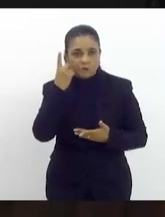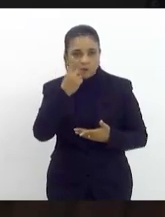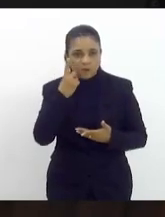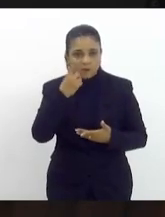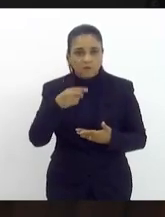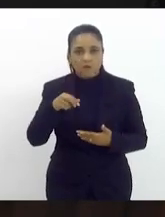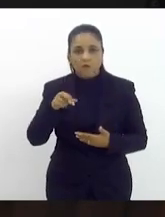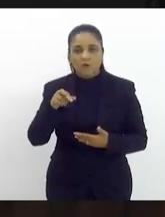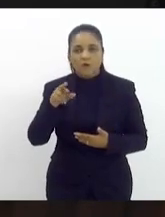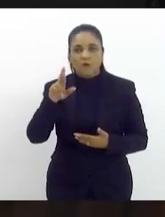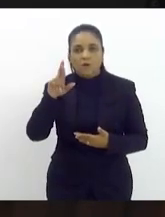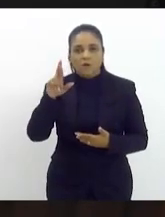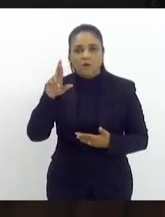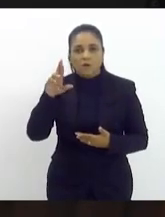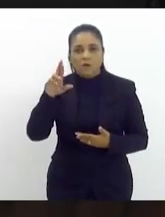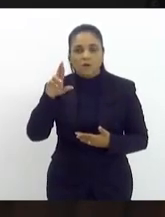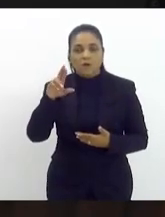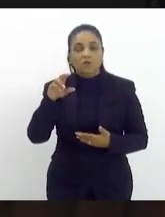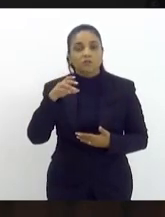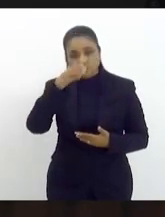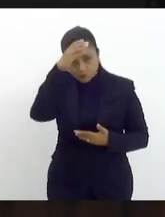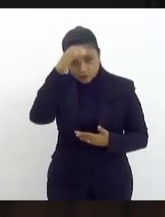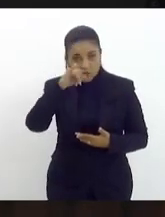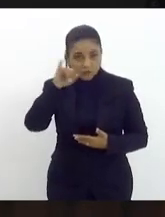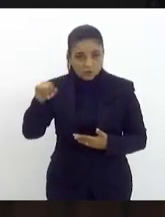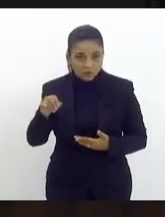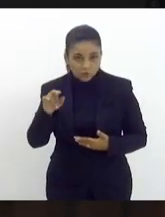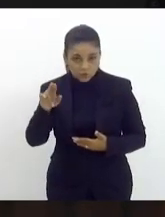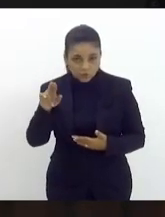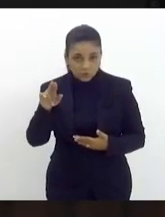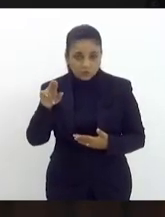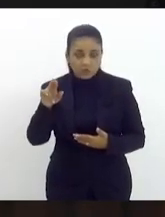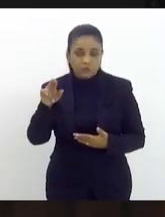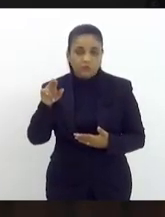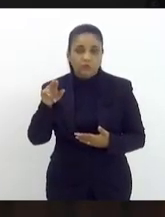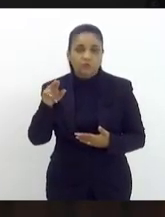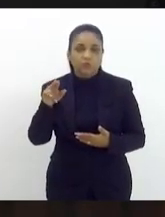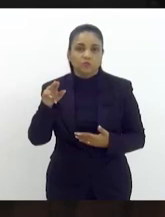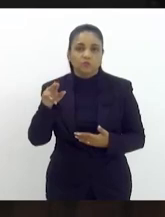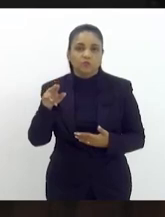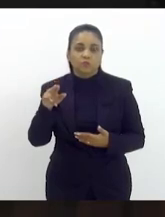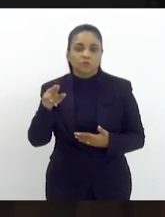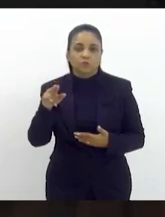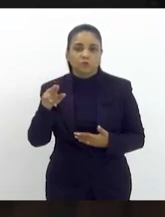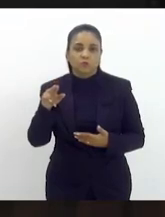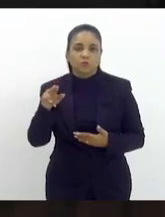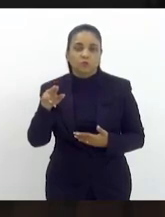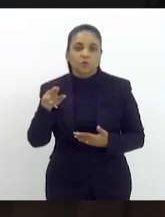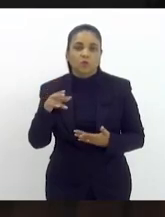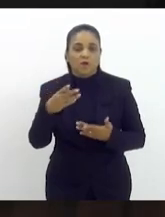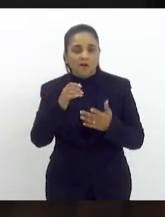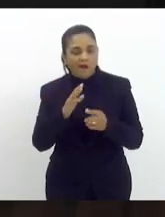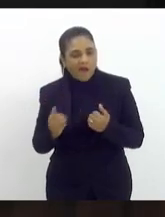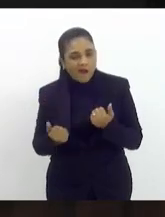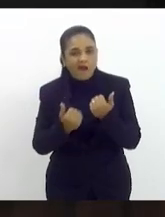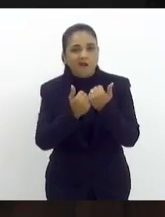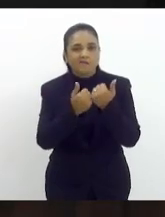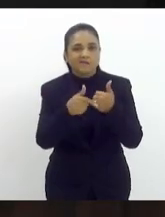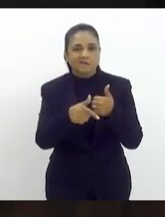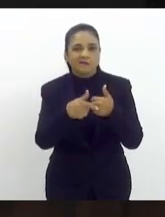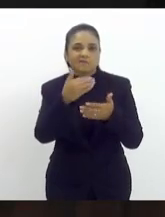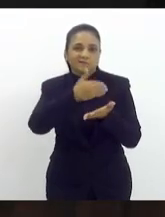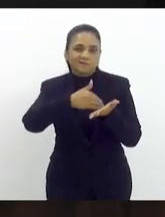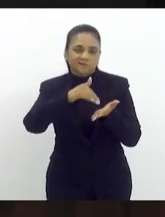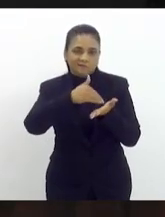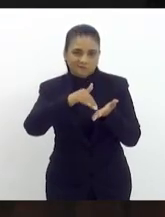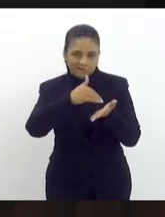Rosenberg, Tia Ju, por favor, para nos auxiliar aqui, secretariando os